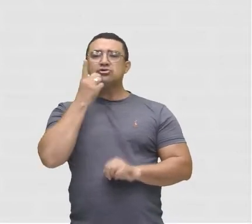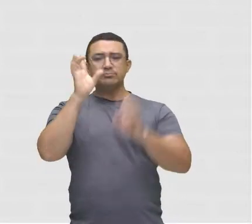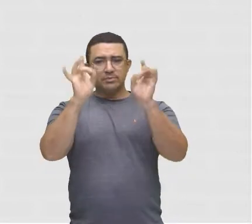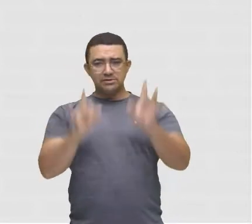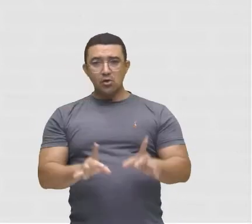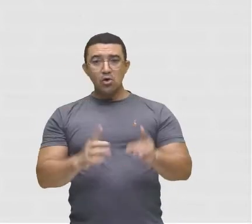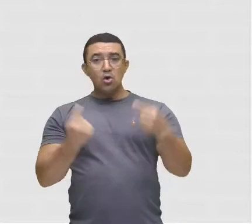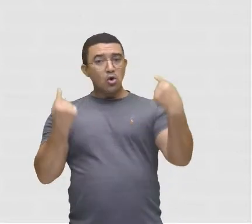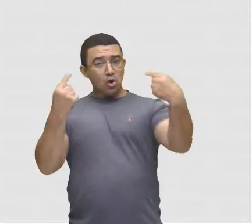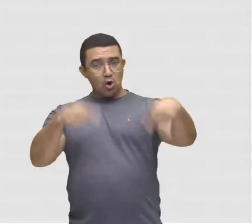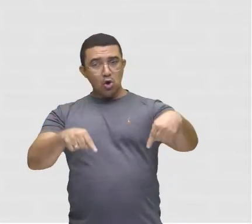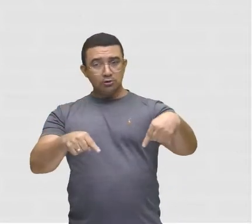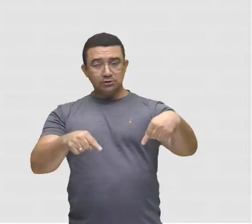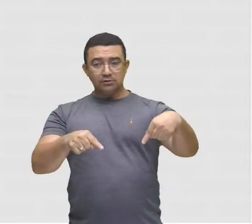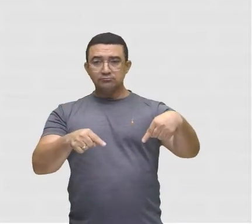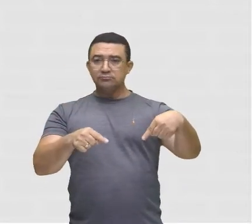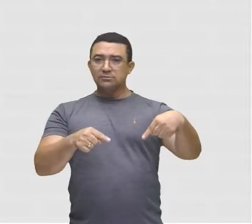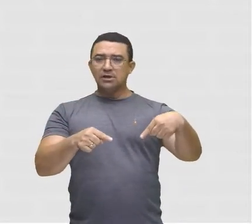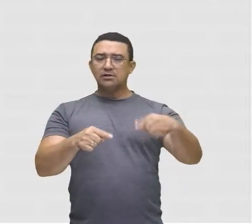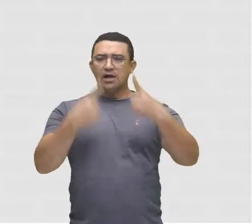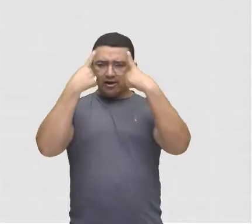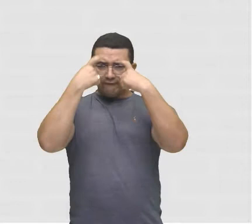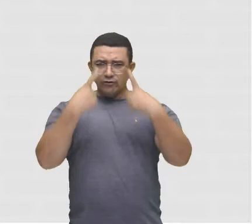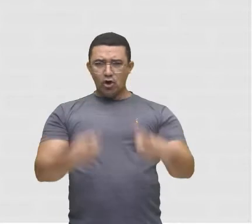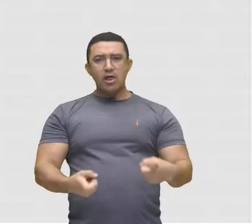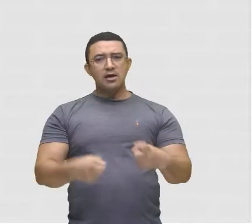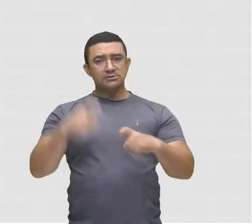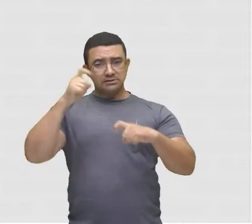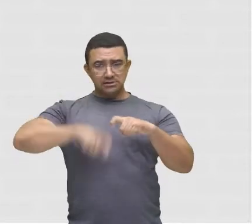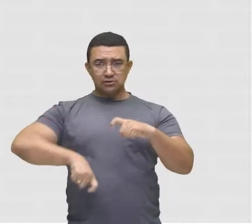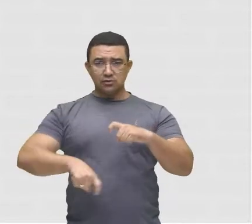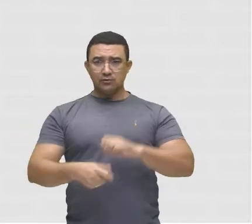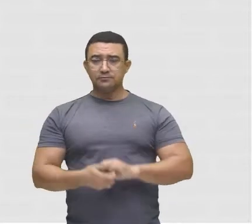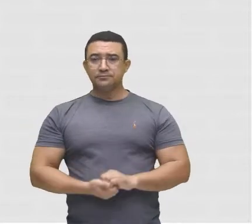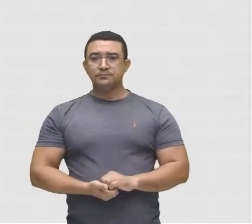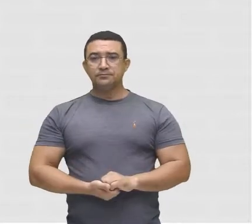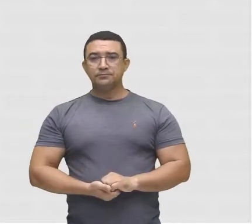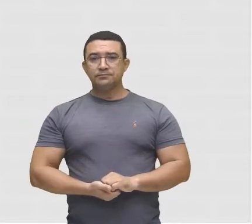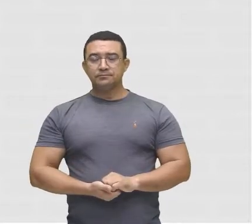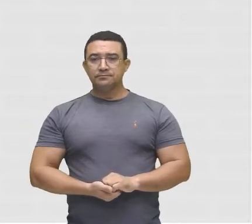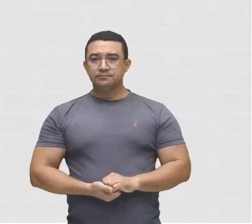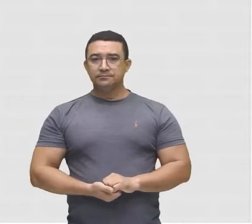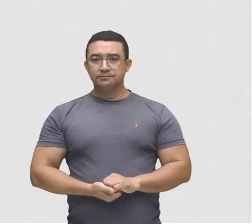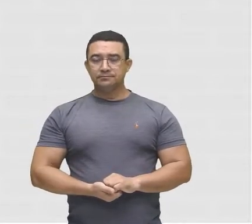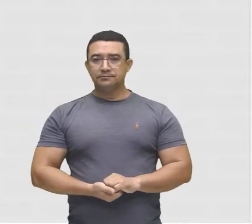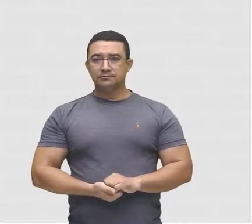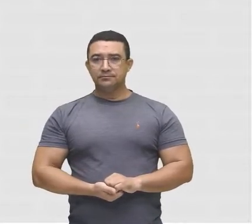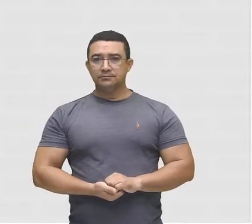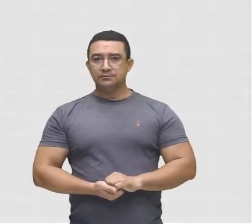gente podia pensar, assim, simples, né? Então, uma das coisas que a gente vê